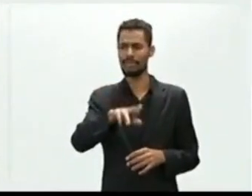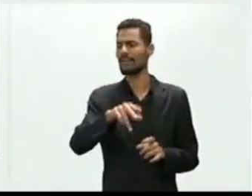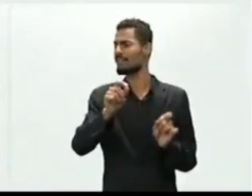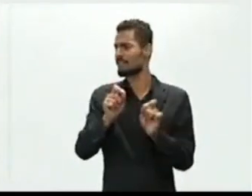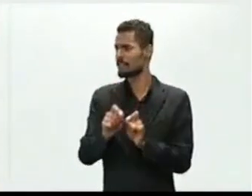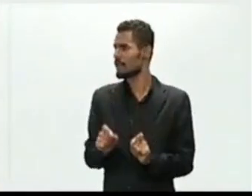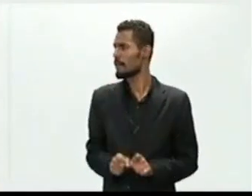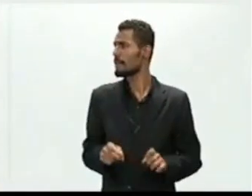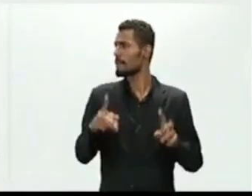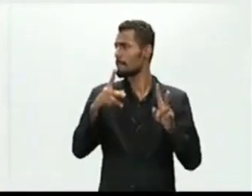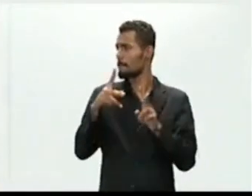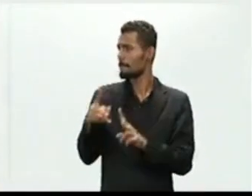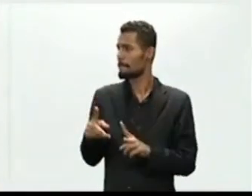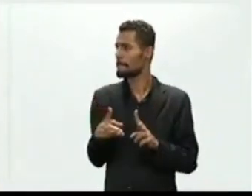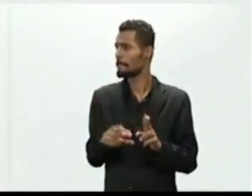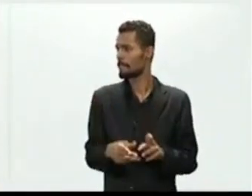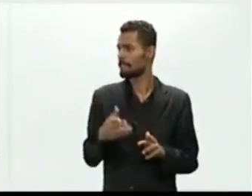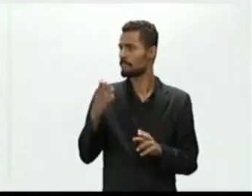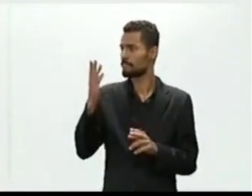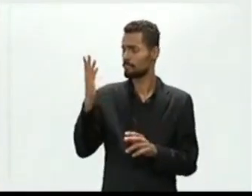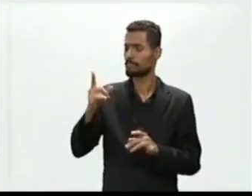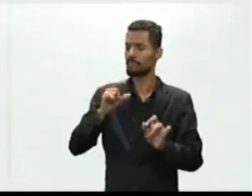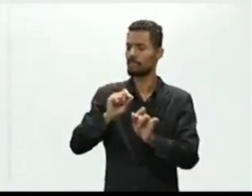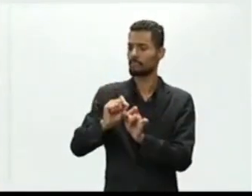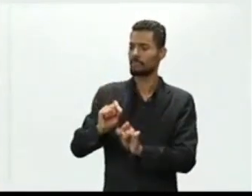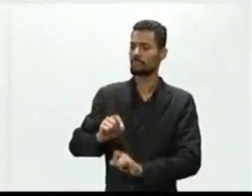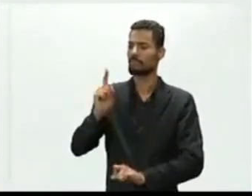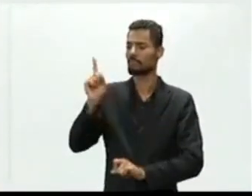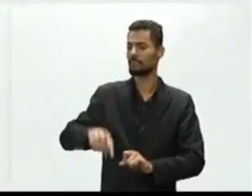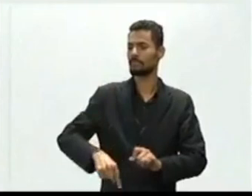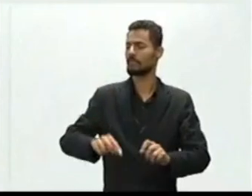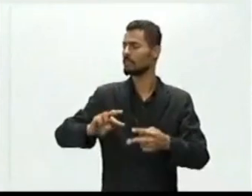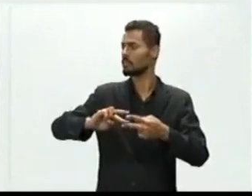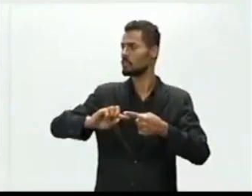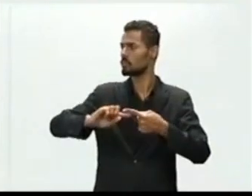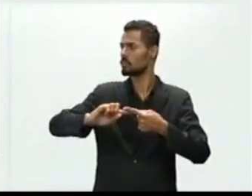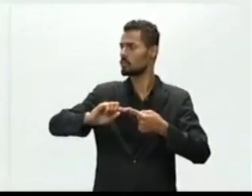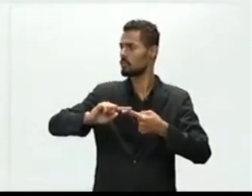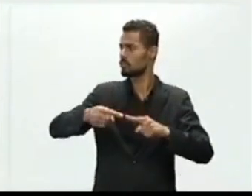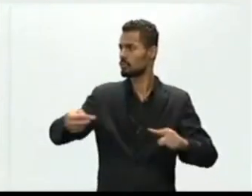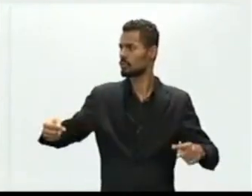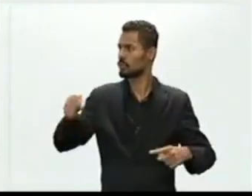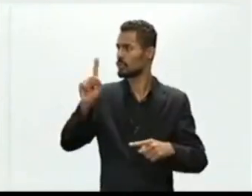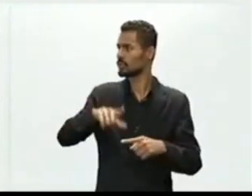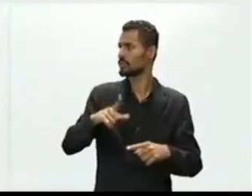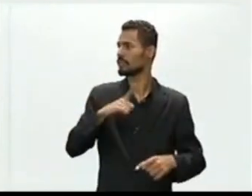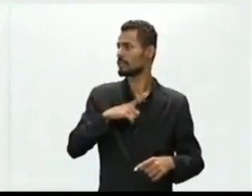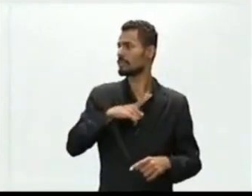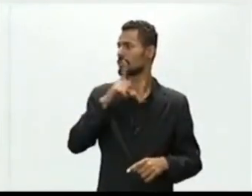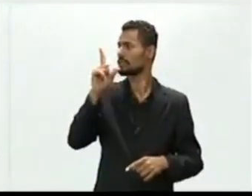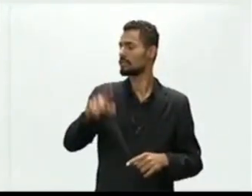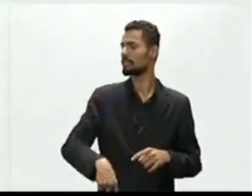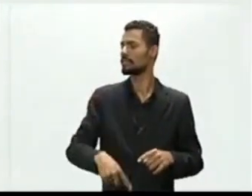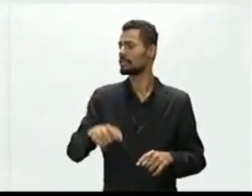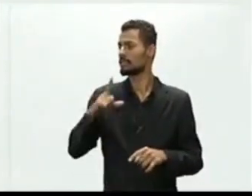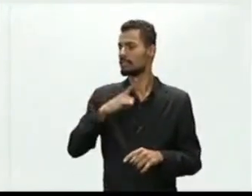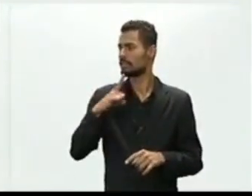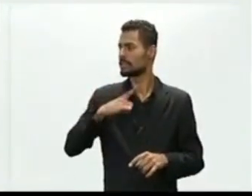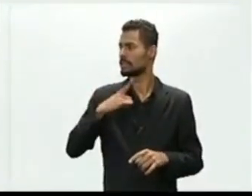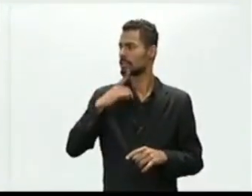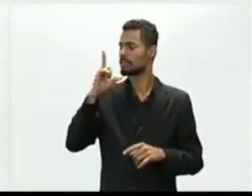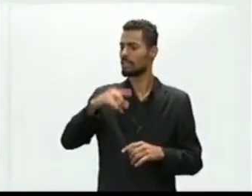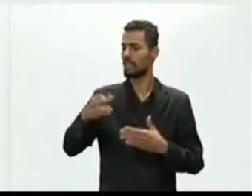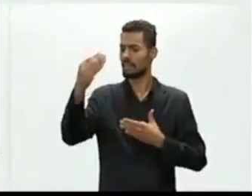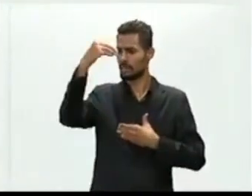coisa quando a gente quer amplificar os genes, né? A gente quer amplificar genes e colocar genes dentro de